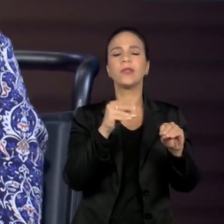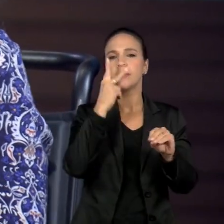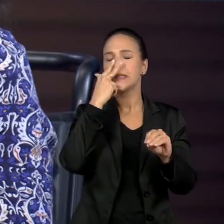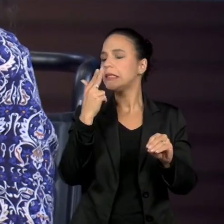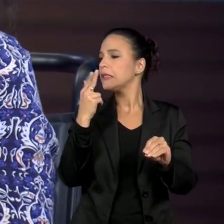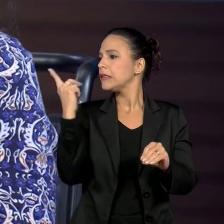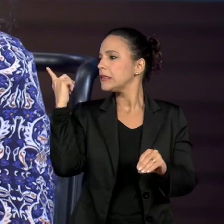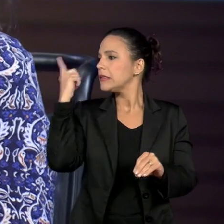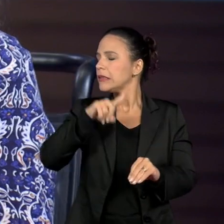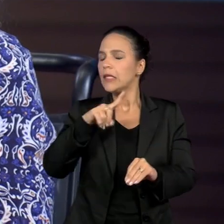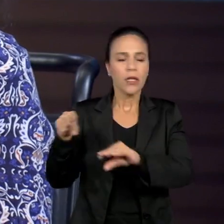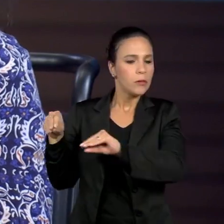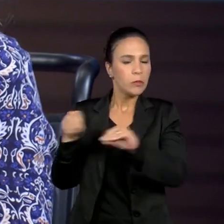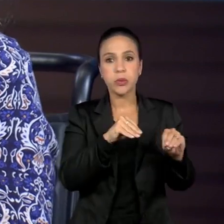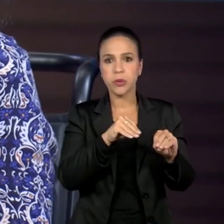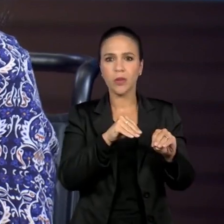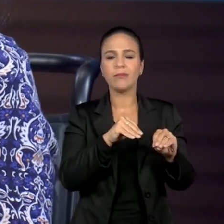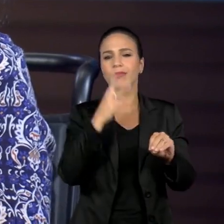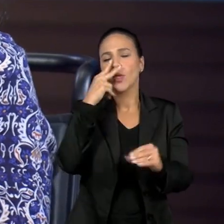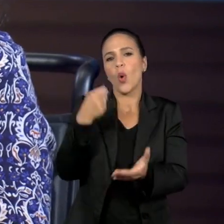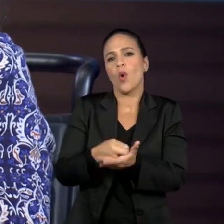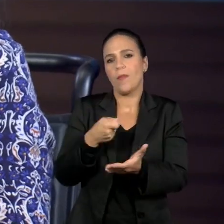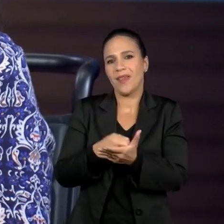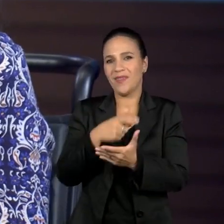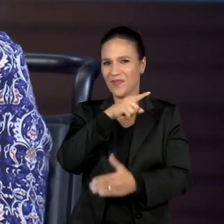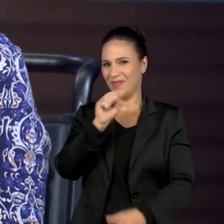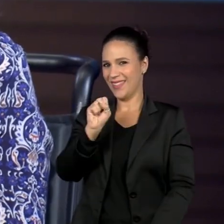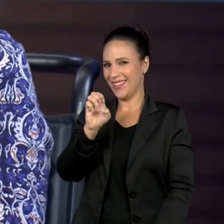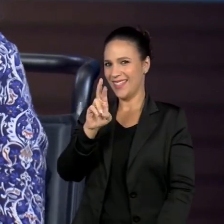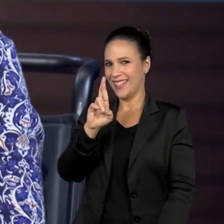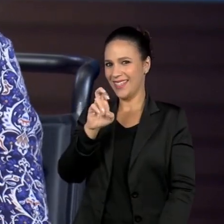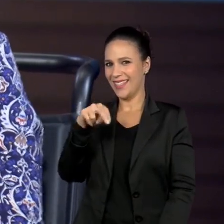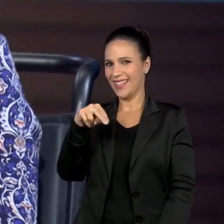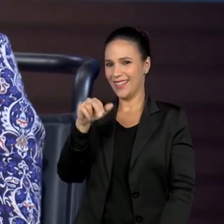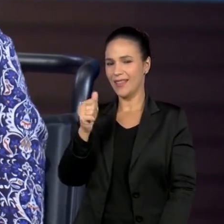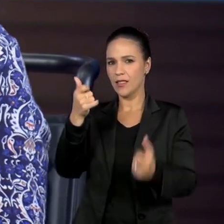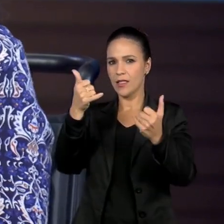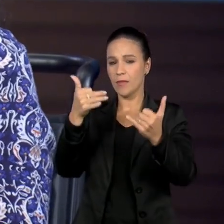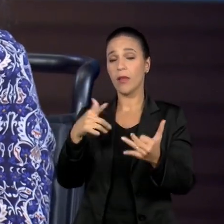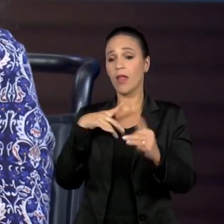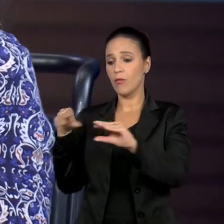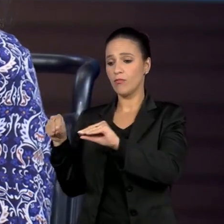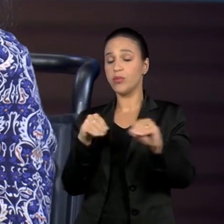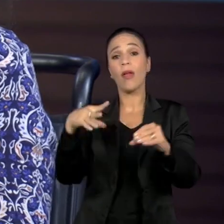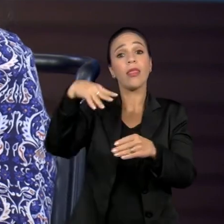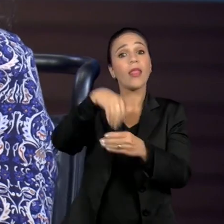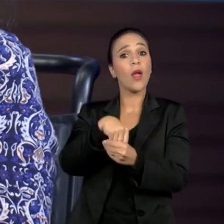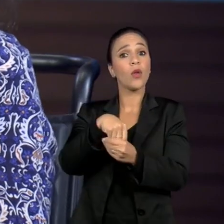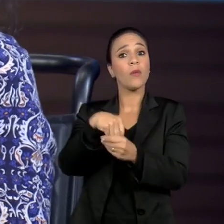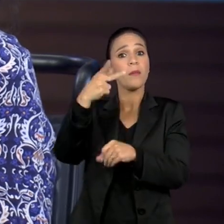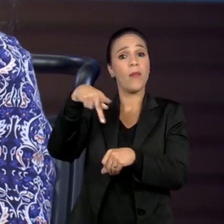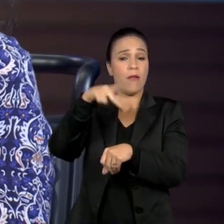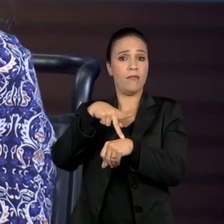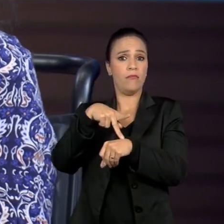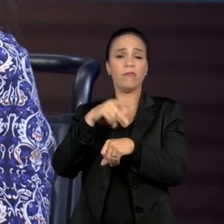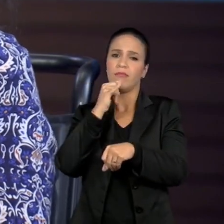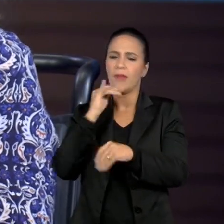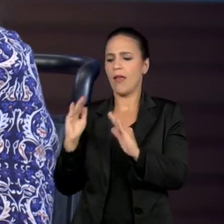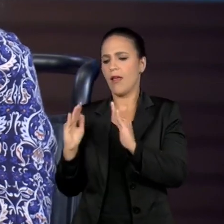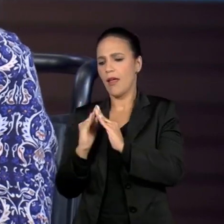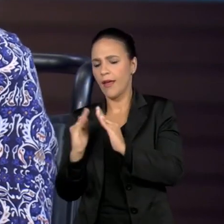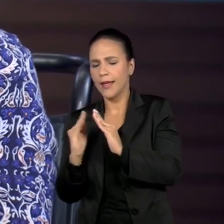encontram em situações de ainda maior vulnerabilidade e dificuldade ao longo do caminho. Sim. Antes de continuar, eu queria